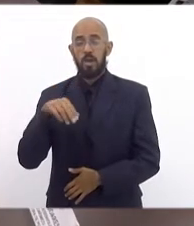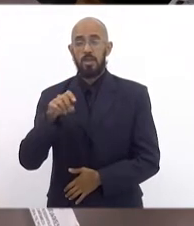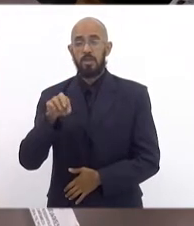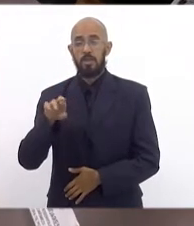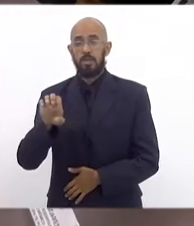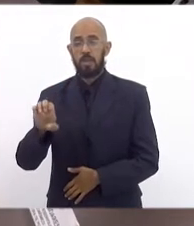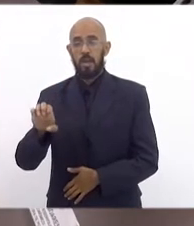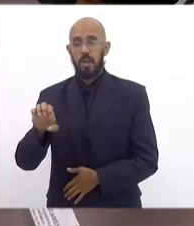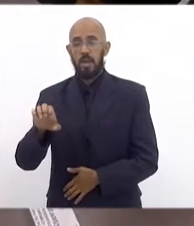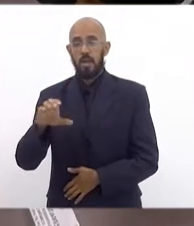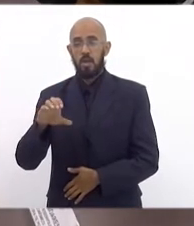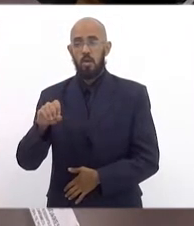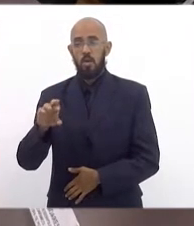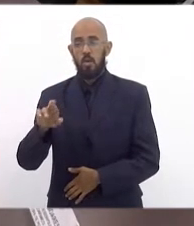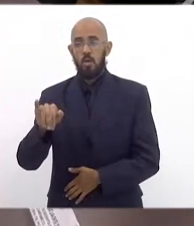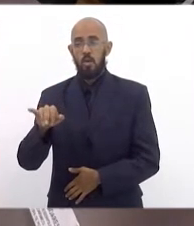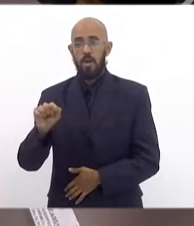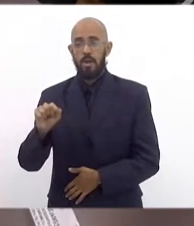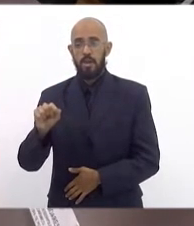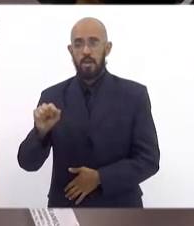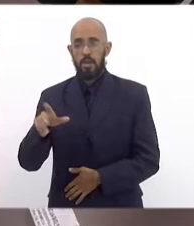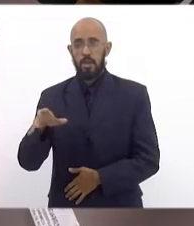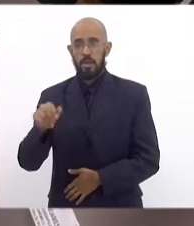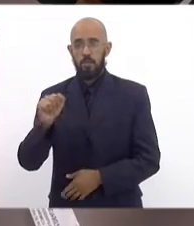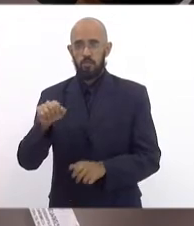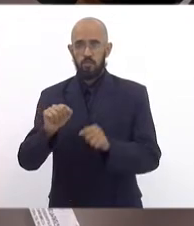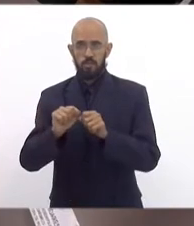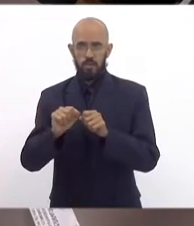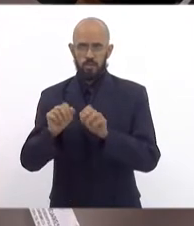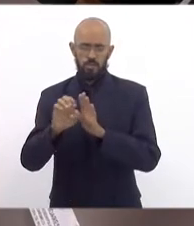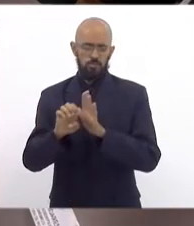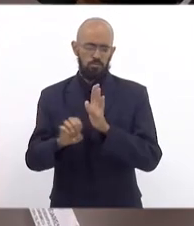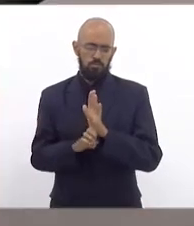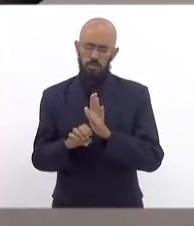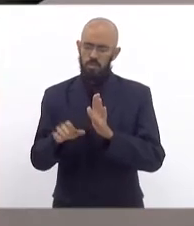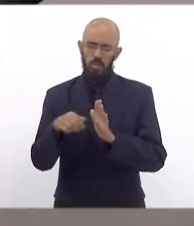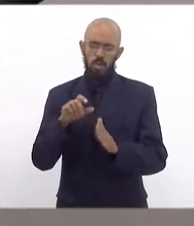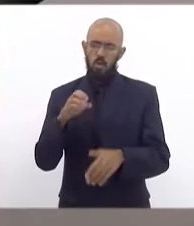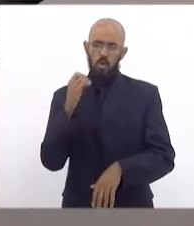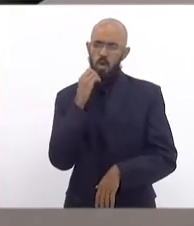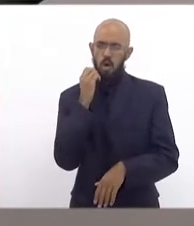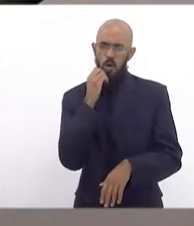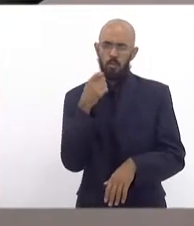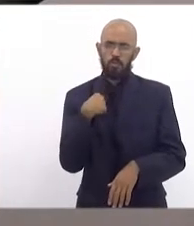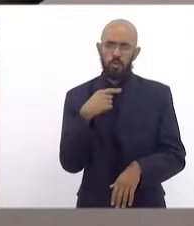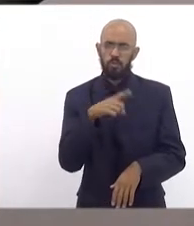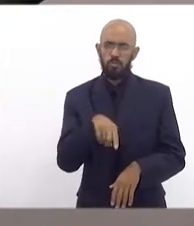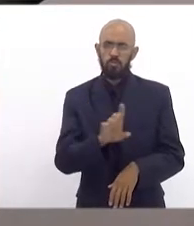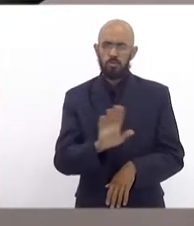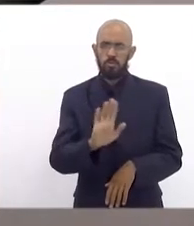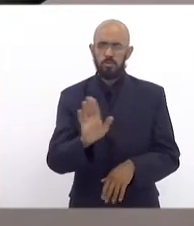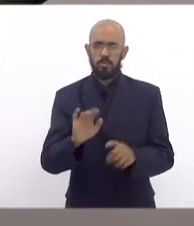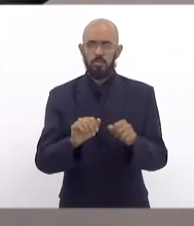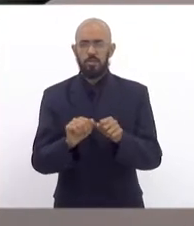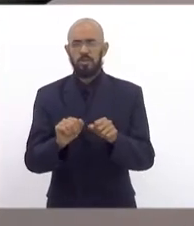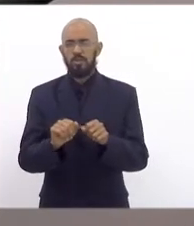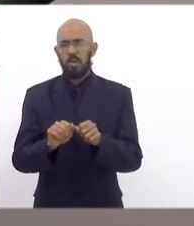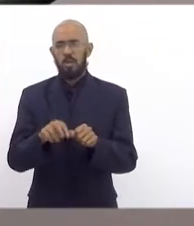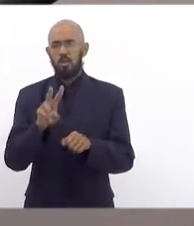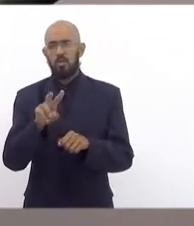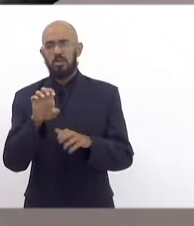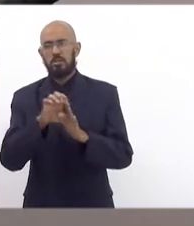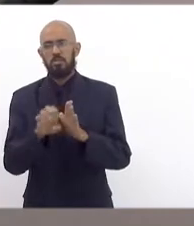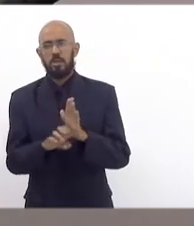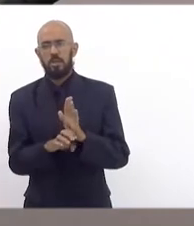já tinha me procurado sobre o tema ele a fazer emenda evidentemente não precisa fazer duas emendas para o mesmo